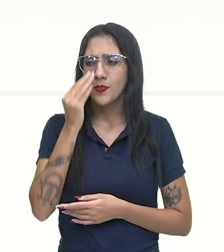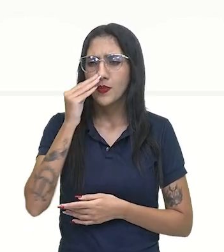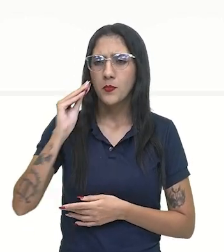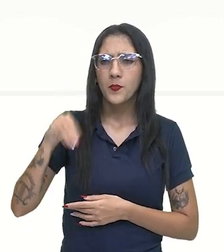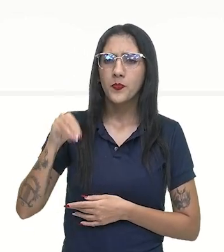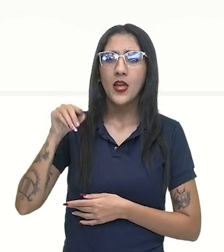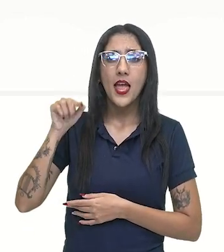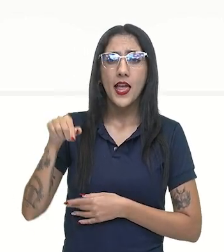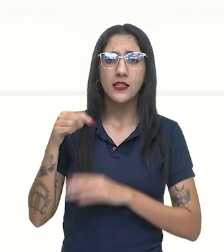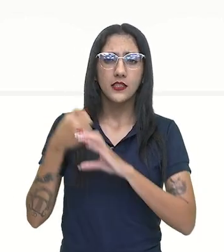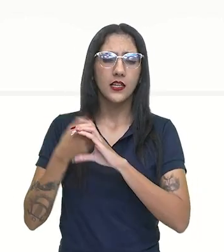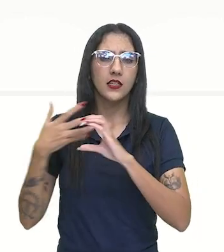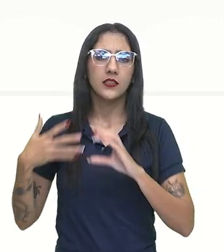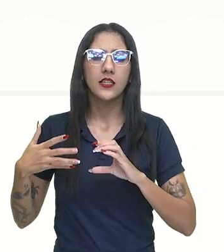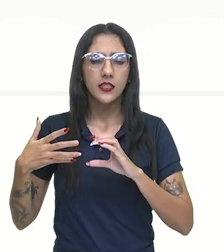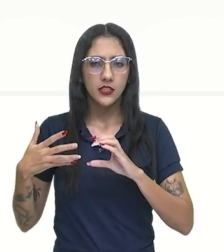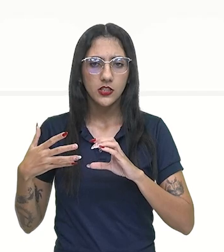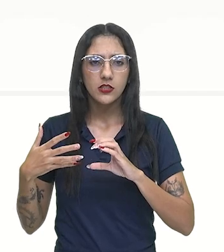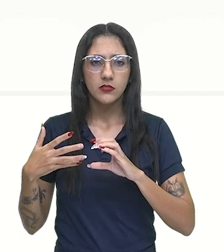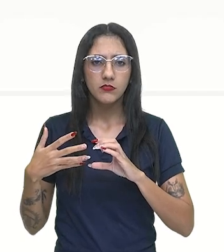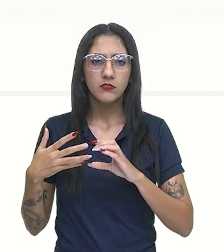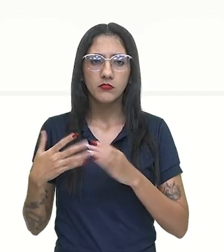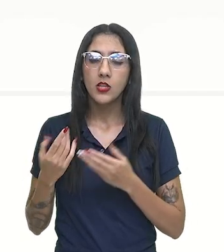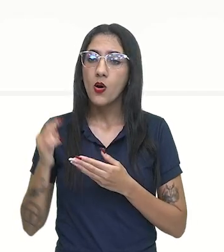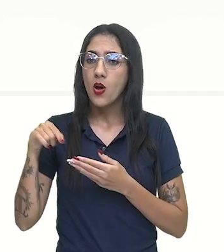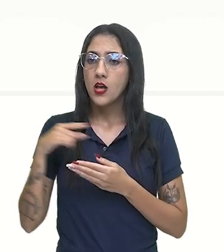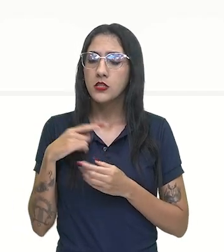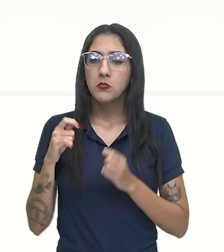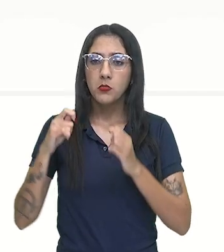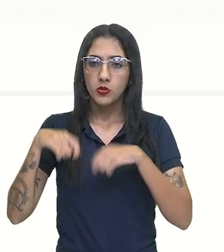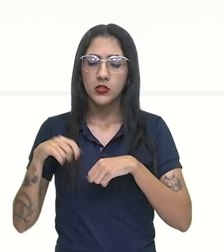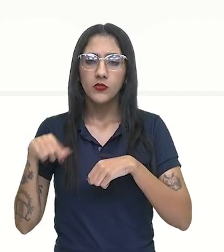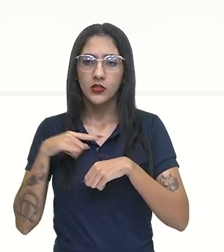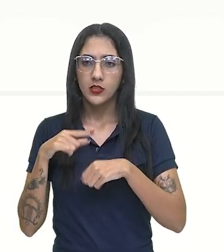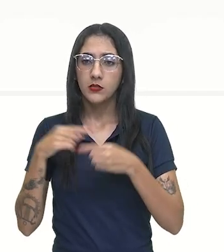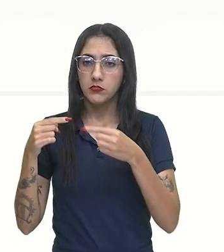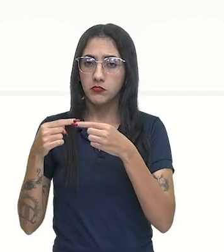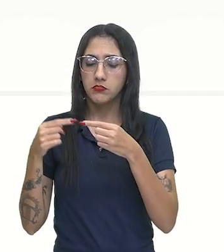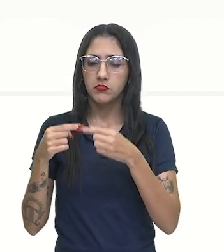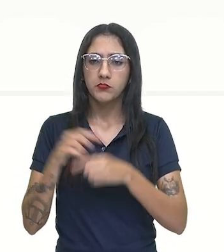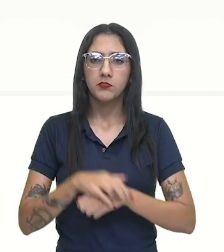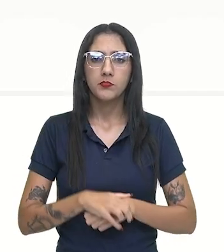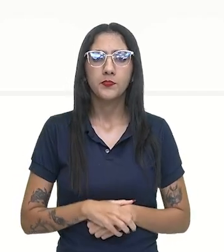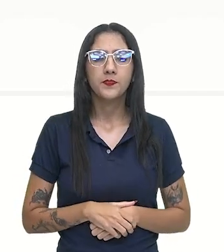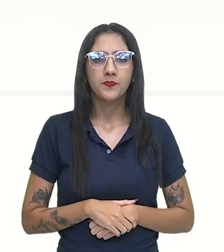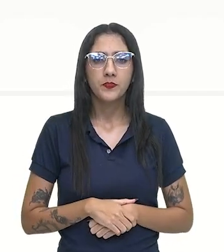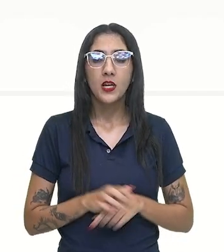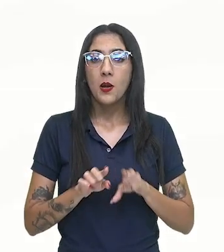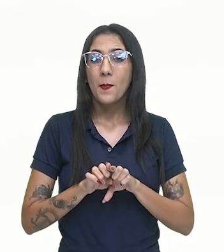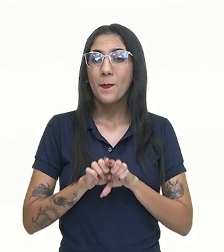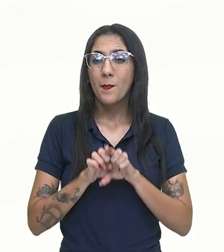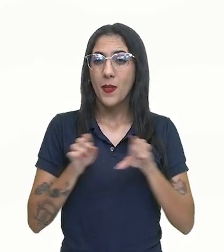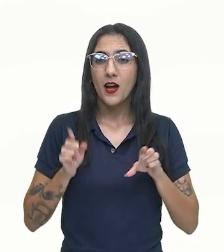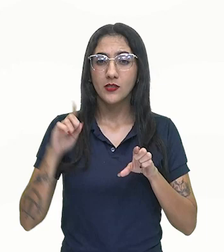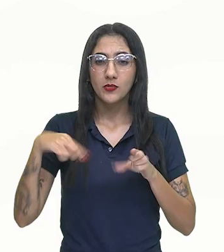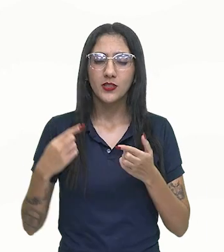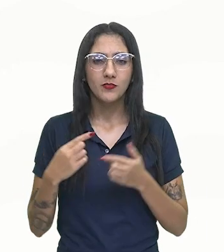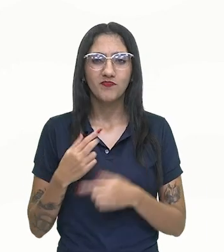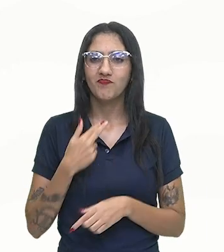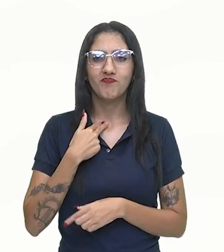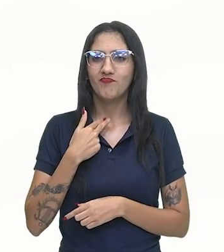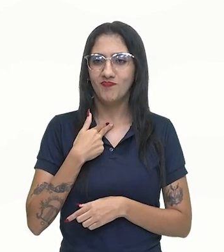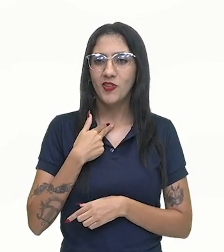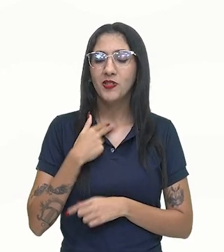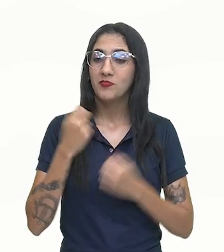Essa condição aqui que é sem repeti-los, tá bom? Essa seria a solução sem essa condição. Mas como nós temos uma